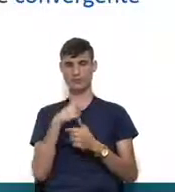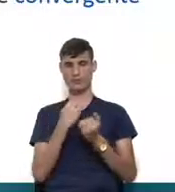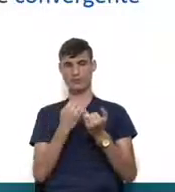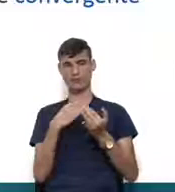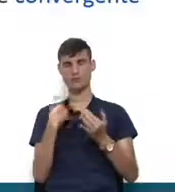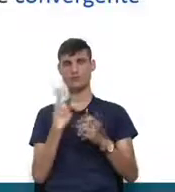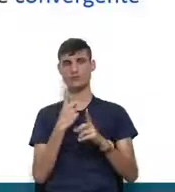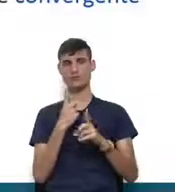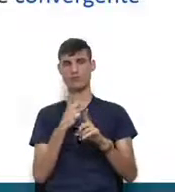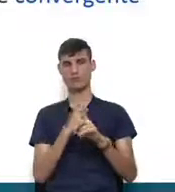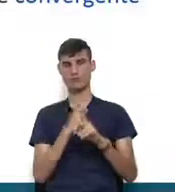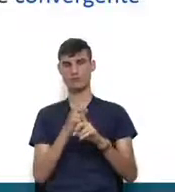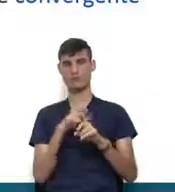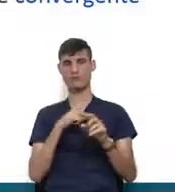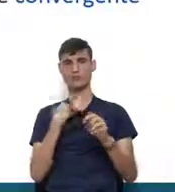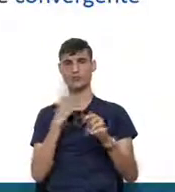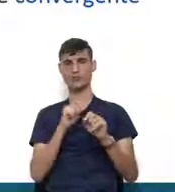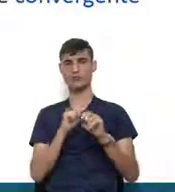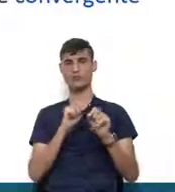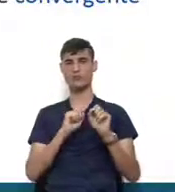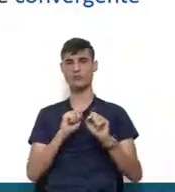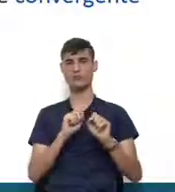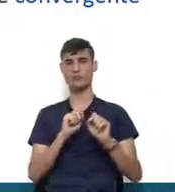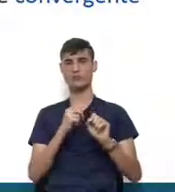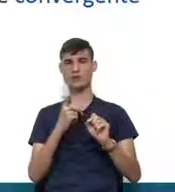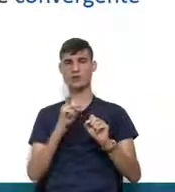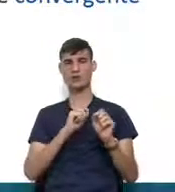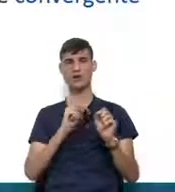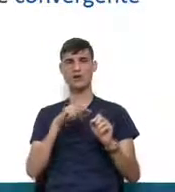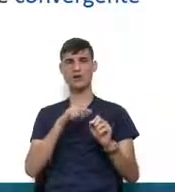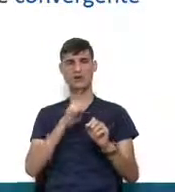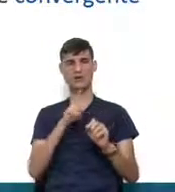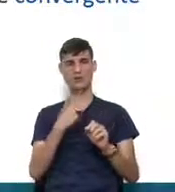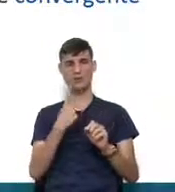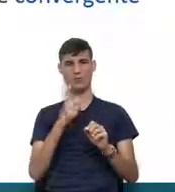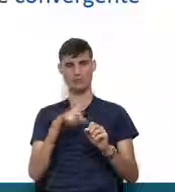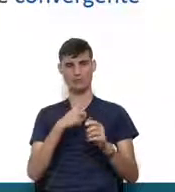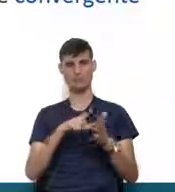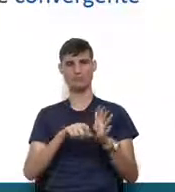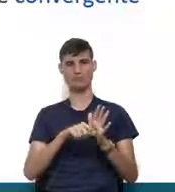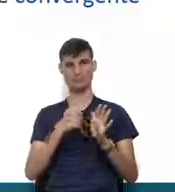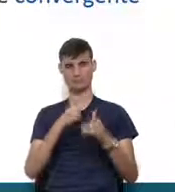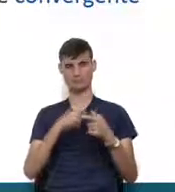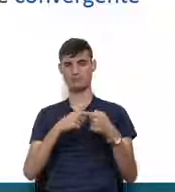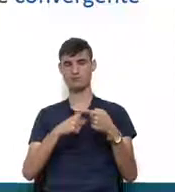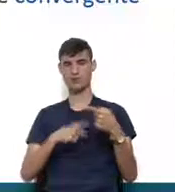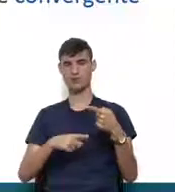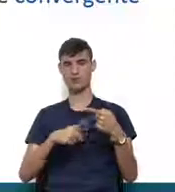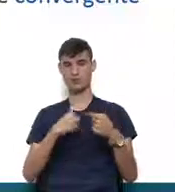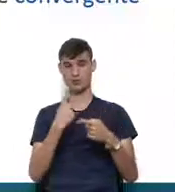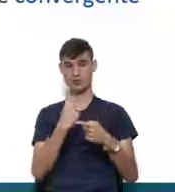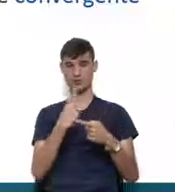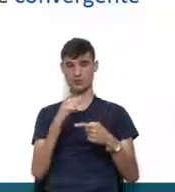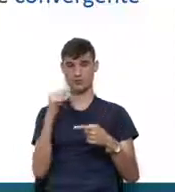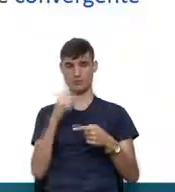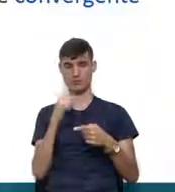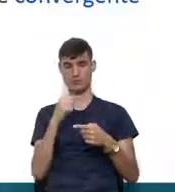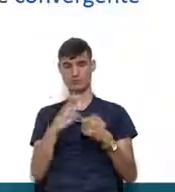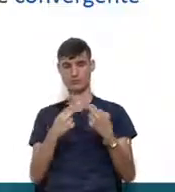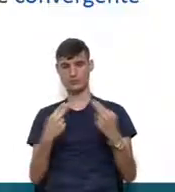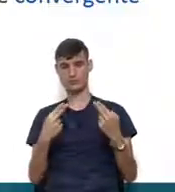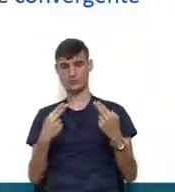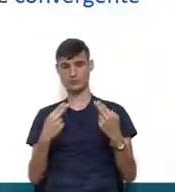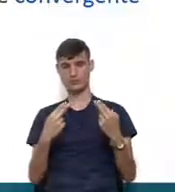nós encontramos, que foi o que eu fiz aqui. Então, quem que era o meu A1? Era o primeiro termo, meio. 1 menos a